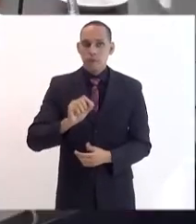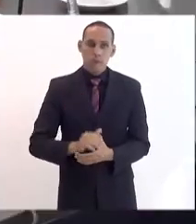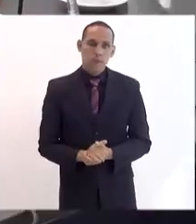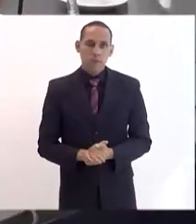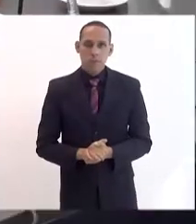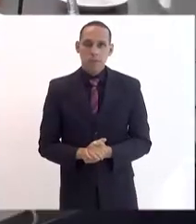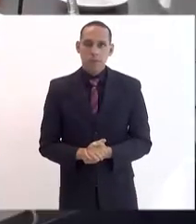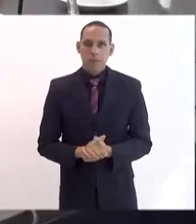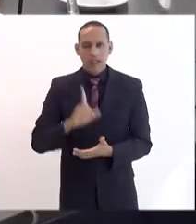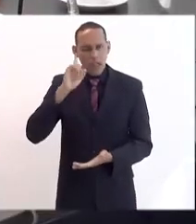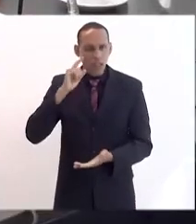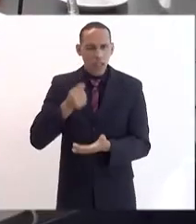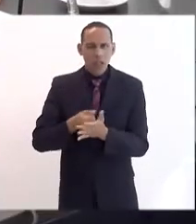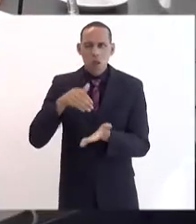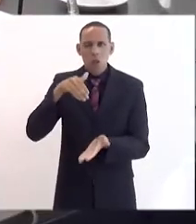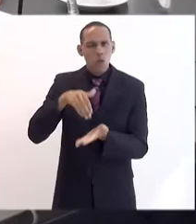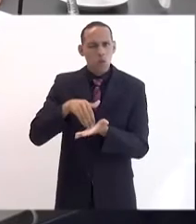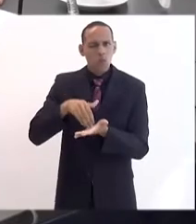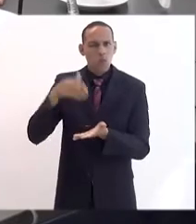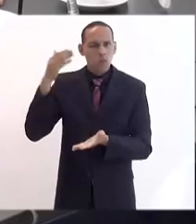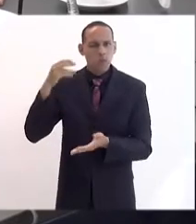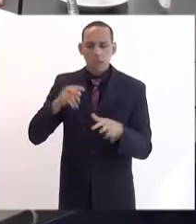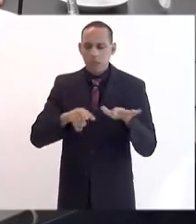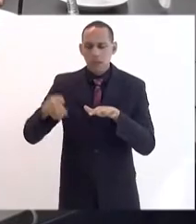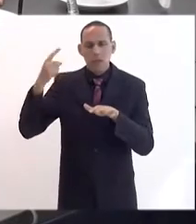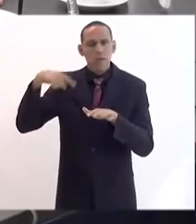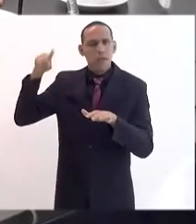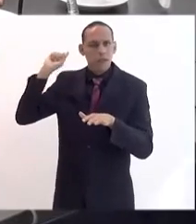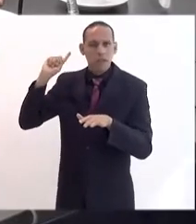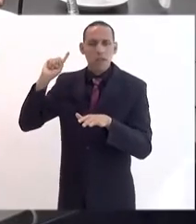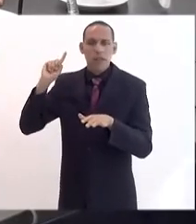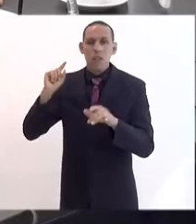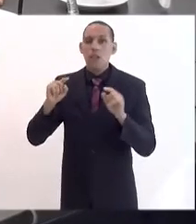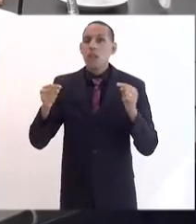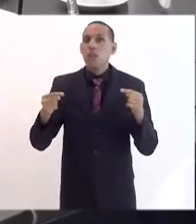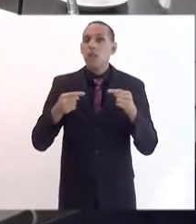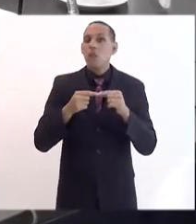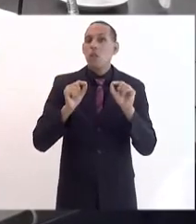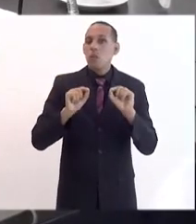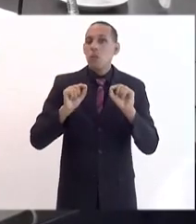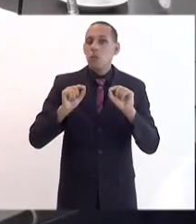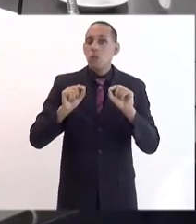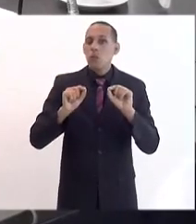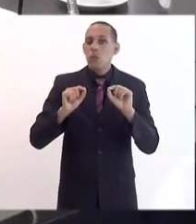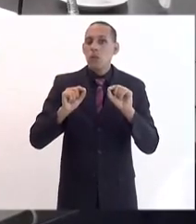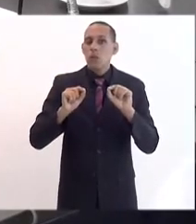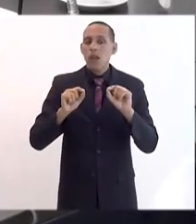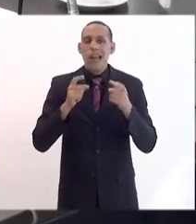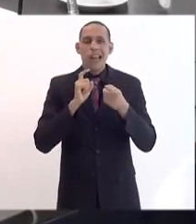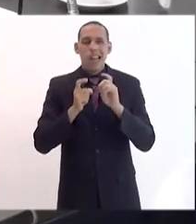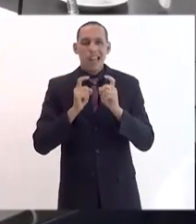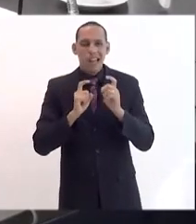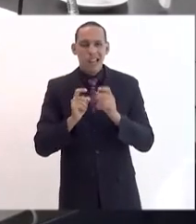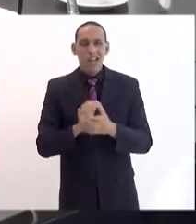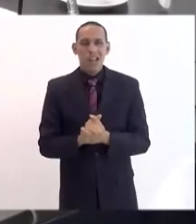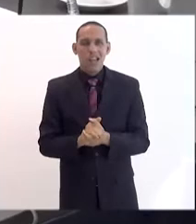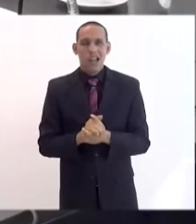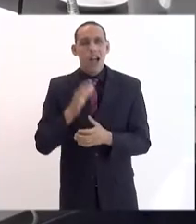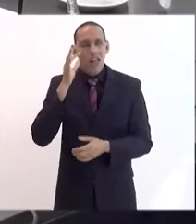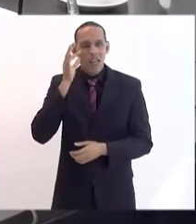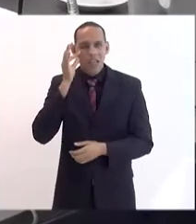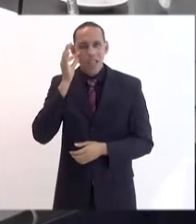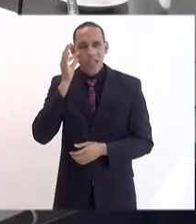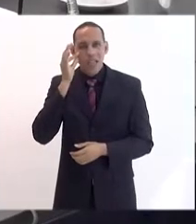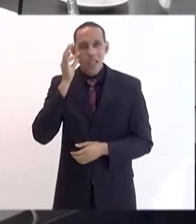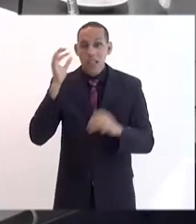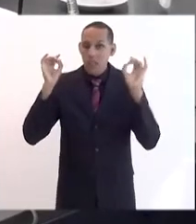a última decisão da semana passada a respeito da exclusividade da reunião presencial da